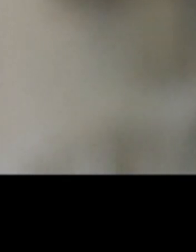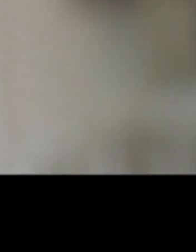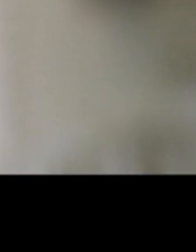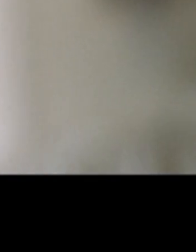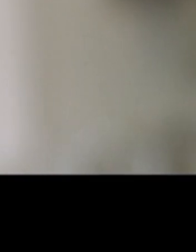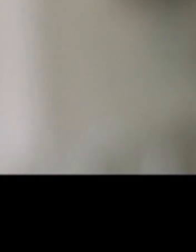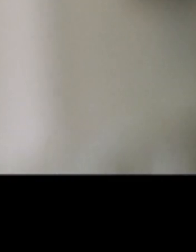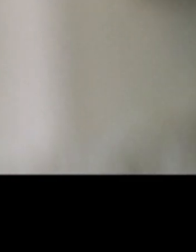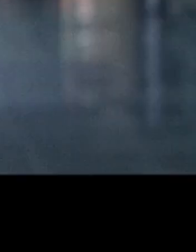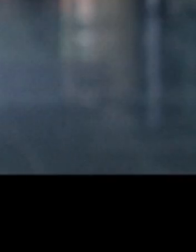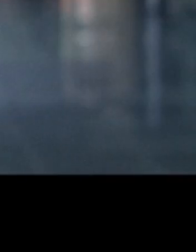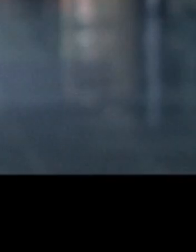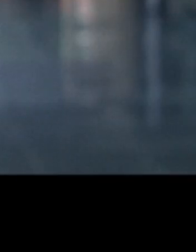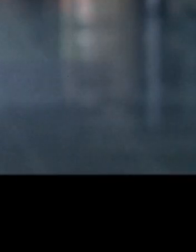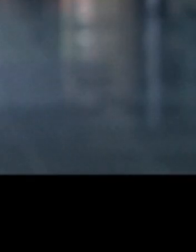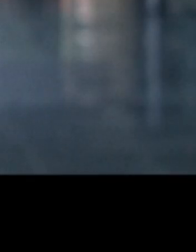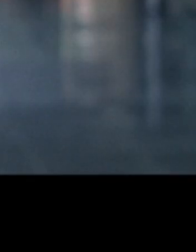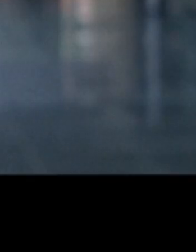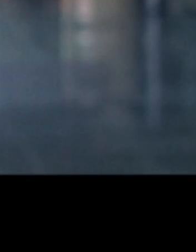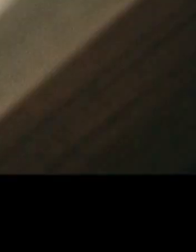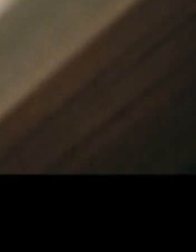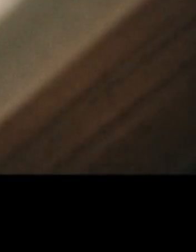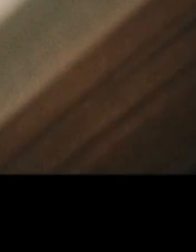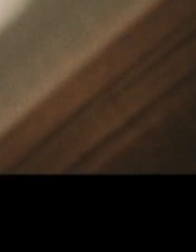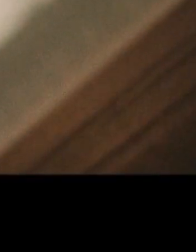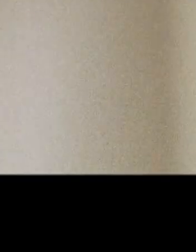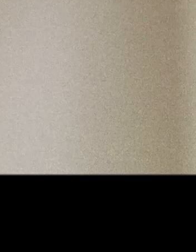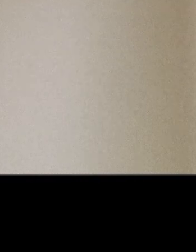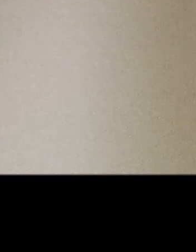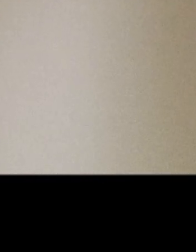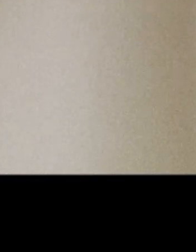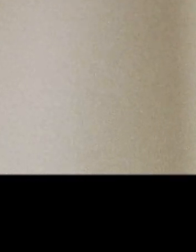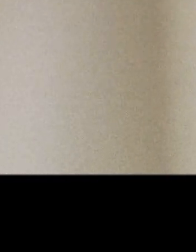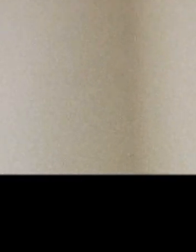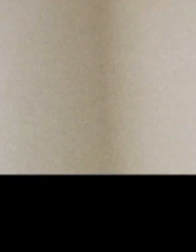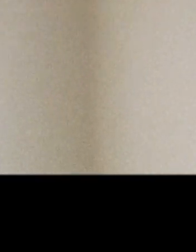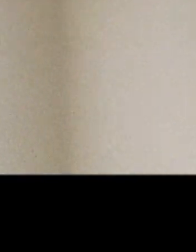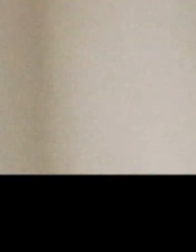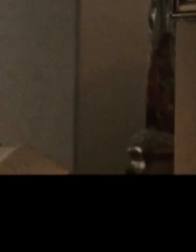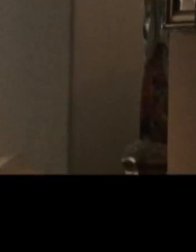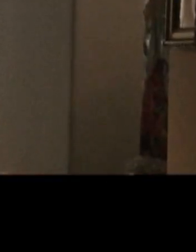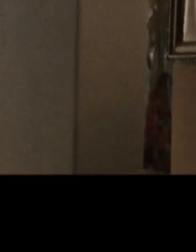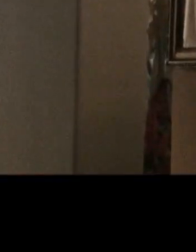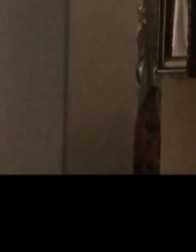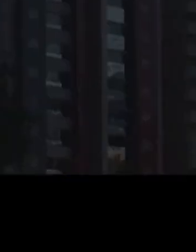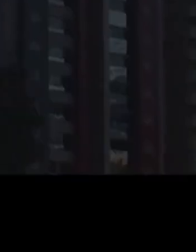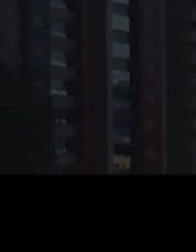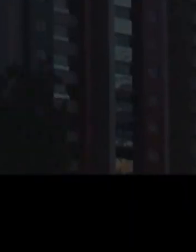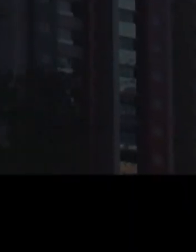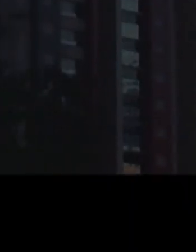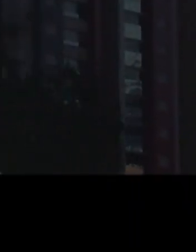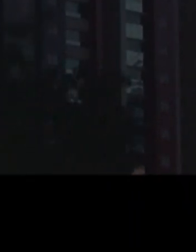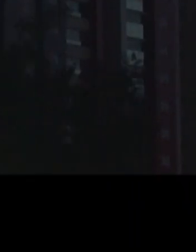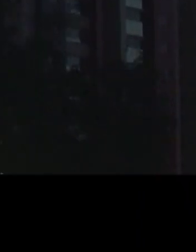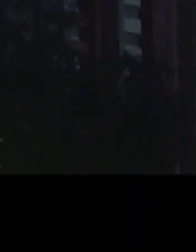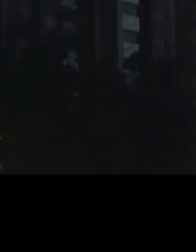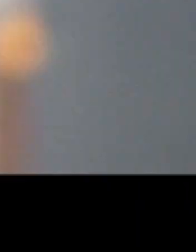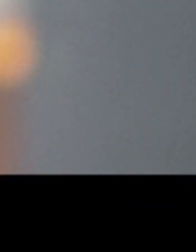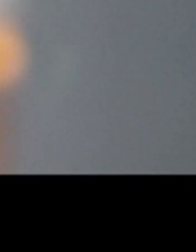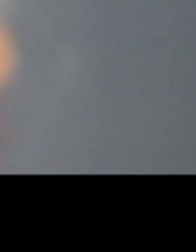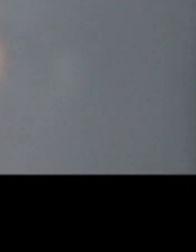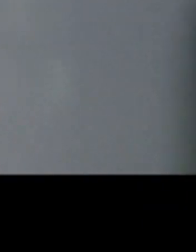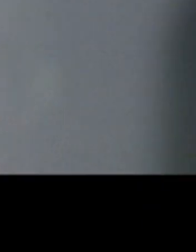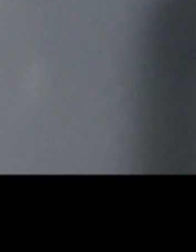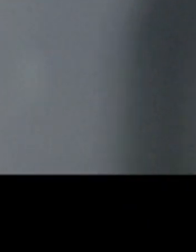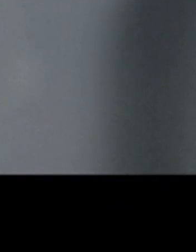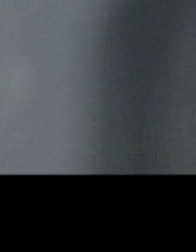salvando milhares de vidas. E por que agora seria diferente? Desejamos, oramos, esperamos ansiosamente por